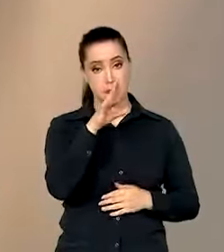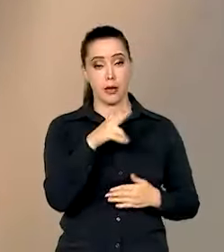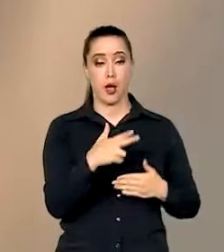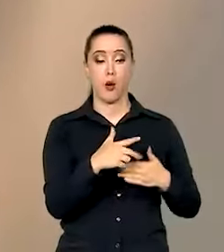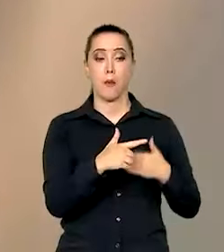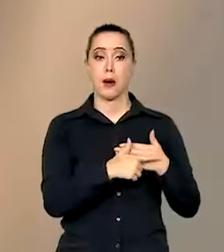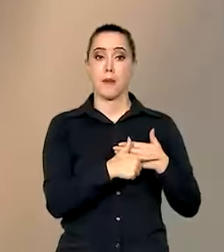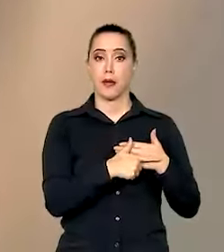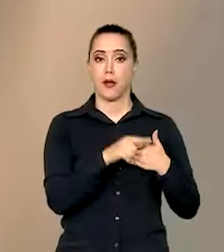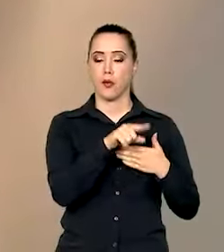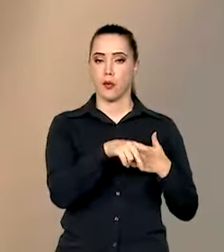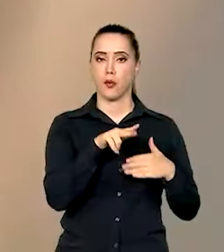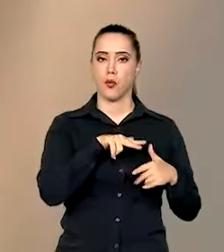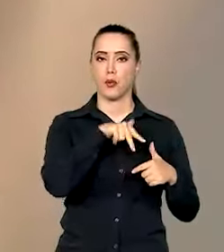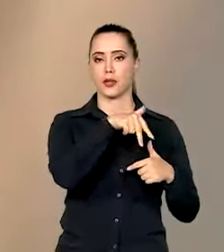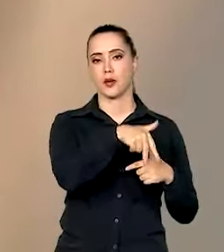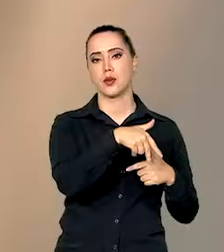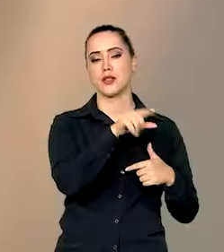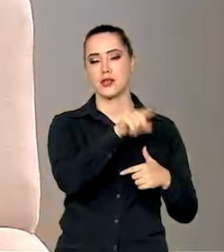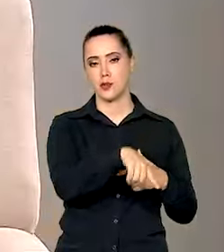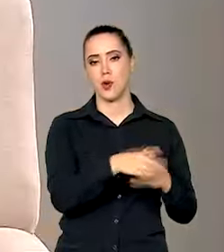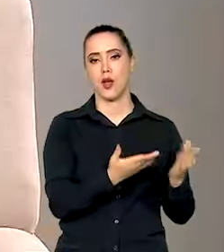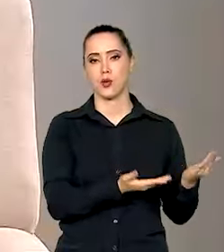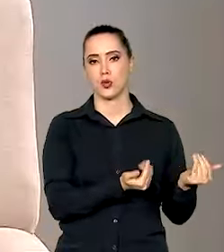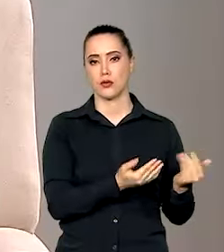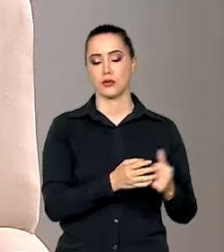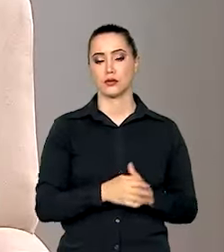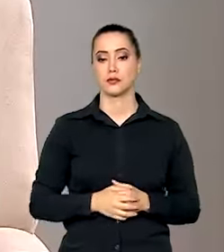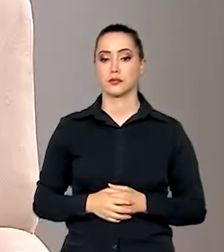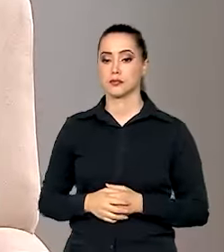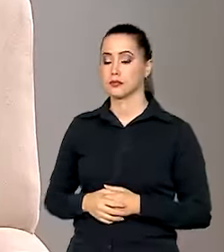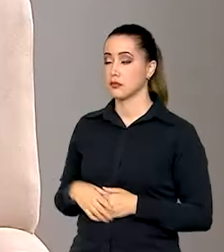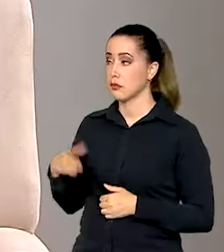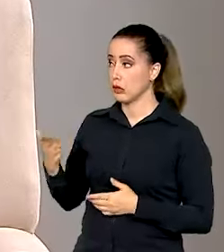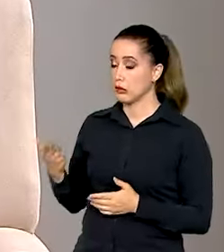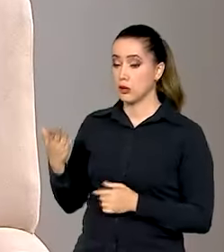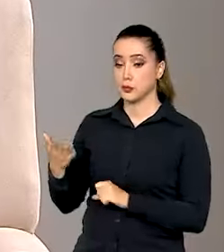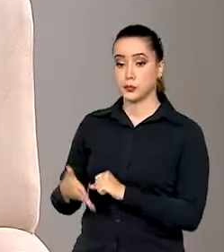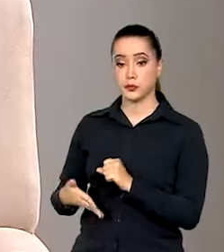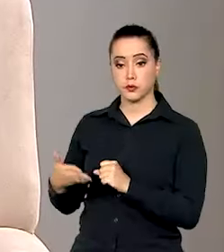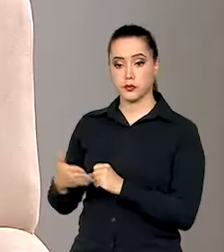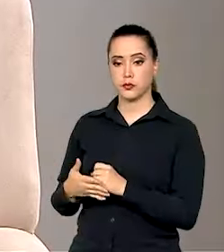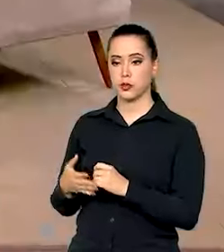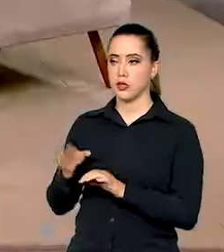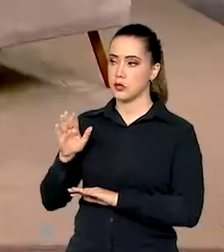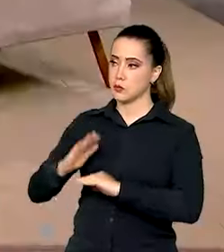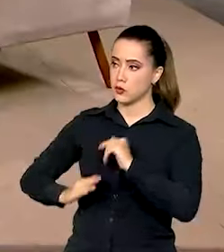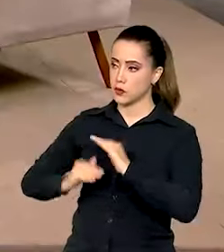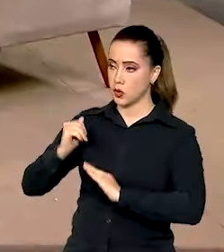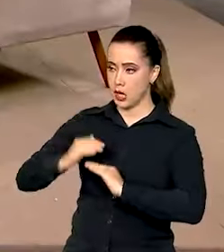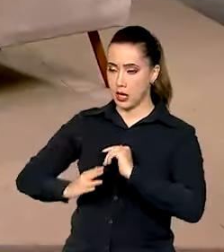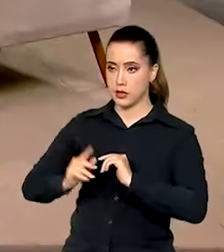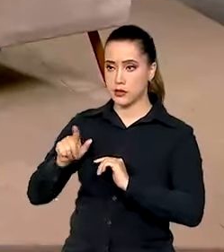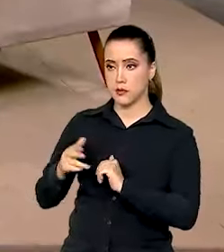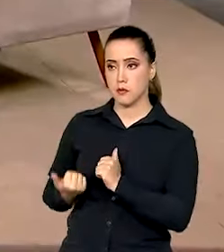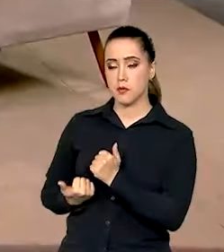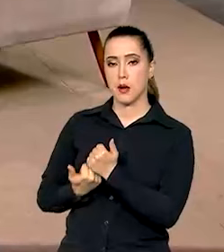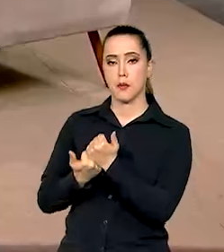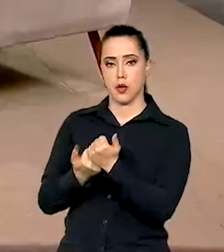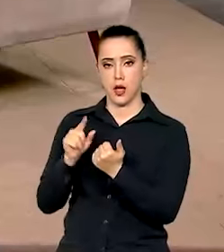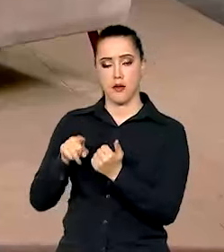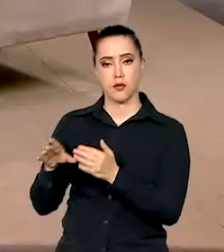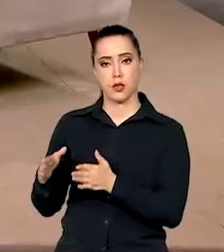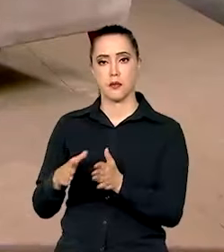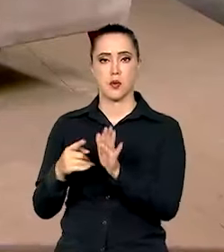também que, orientados por ela, colocaram a mão na massa. Basicamente, então, esses especialistas, digamos, sim, apontavam